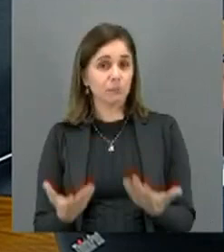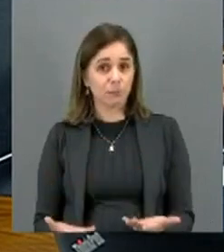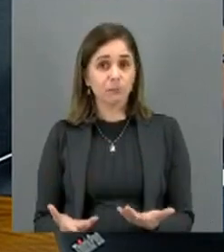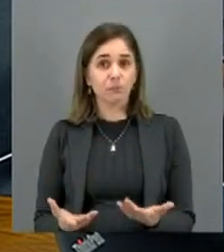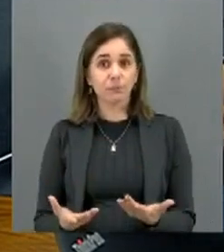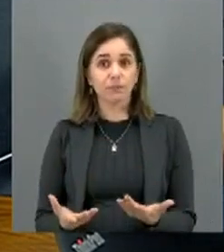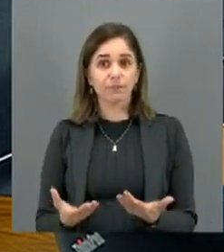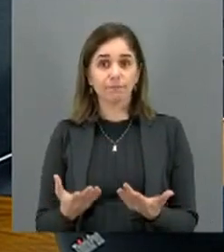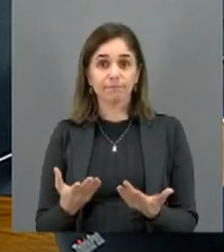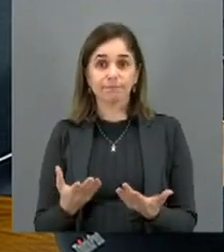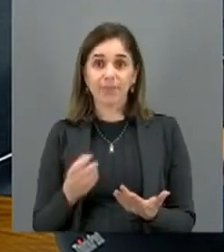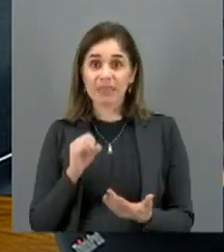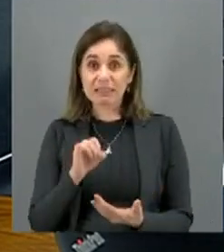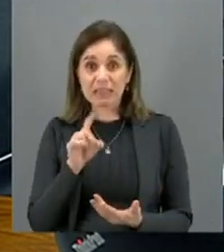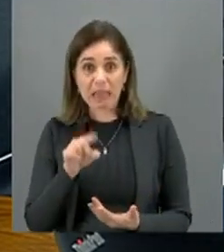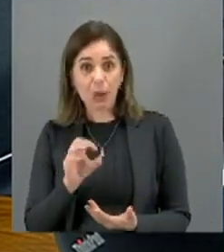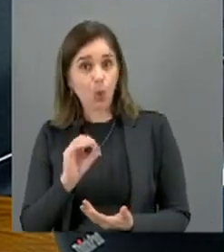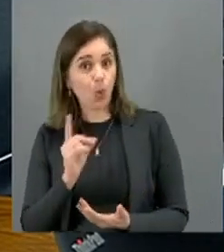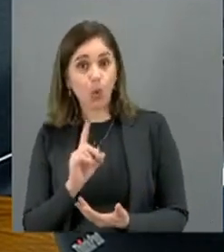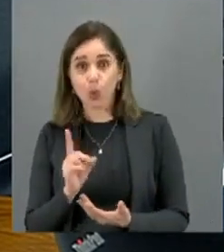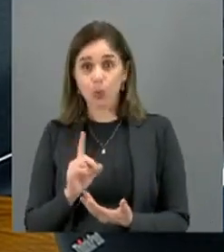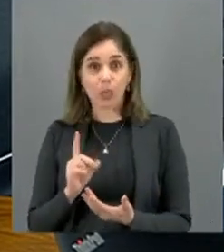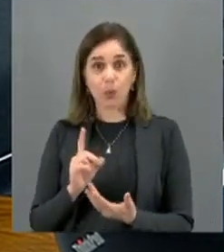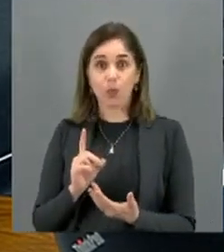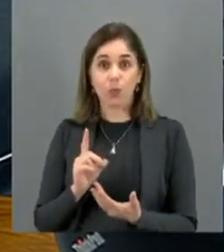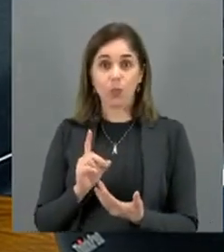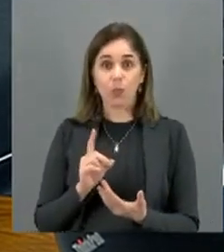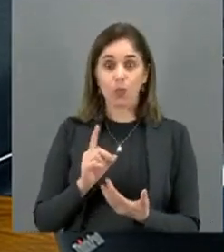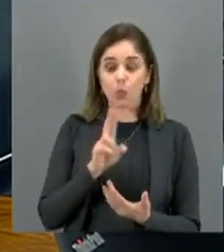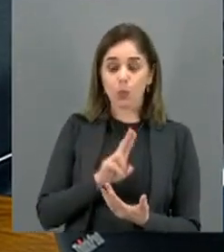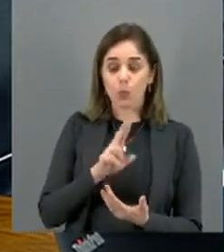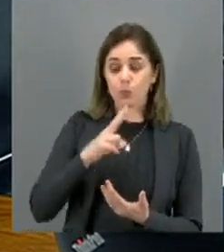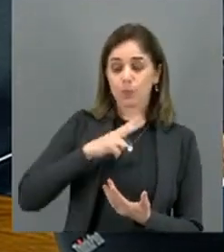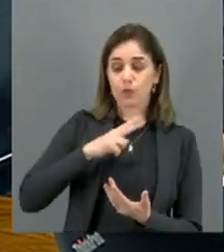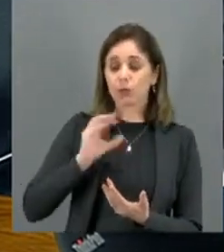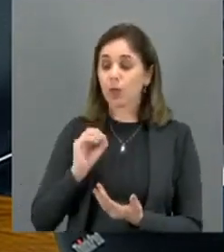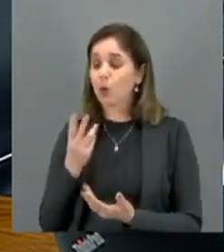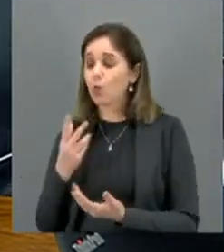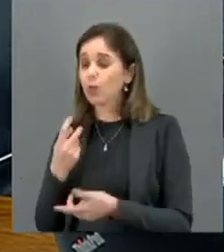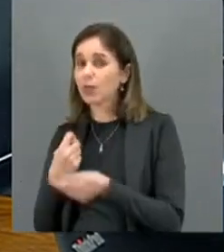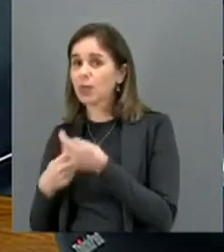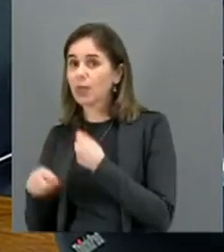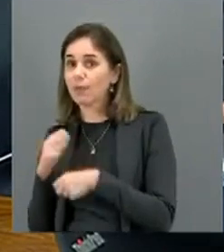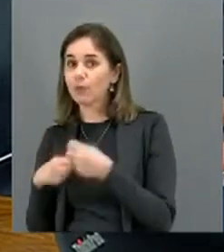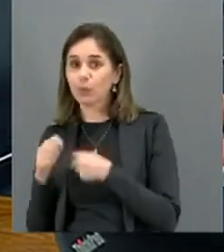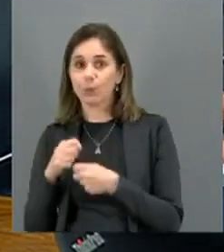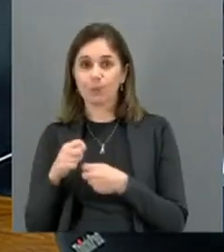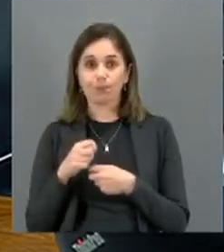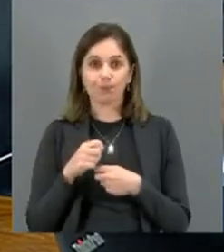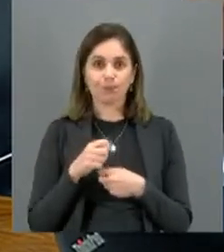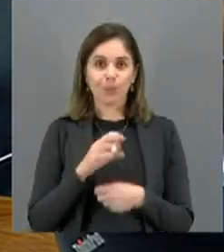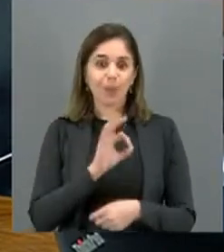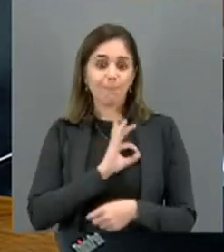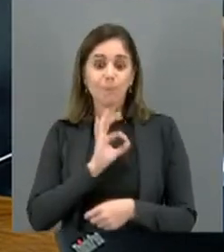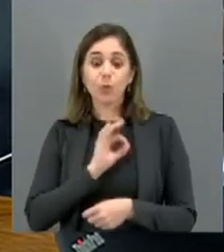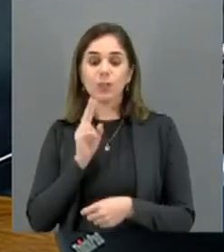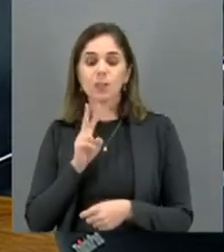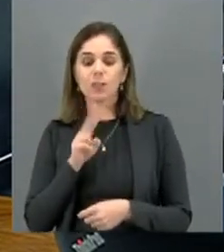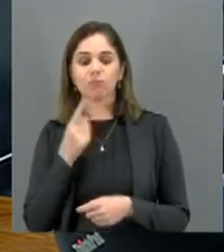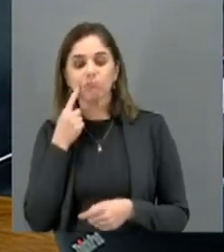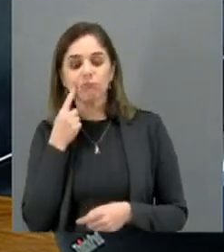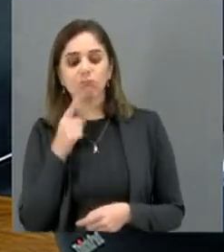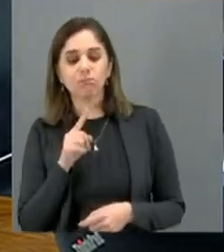definição se é ou não porte ou tráfico a quem faz de fato a apreensão, quem está com a mão na massa, e não quem